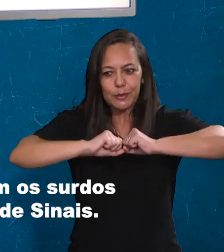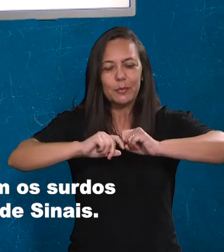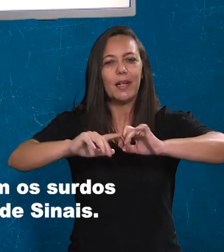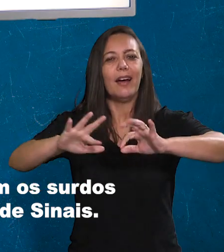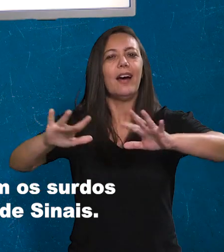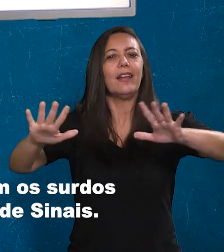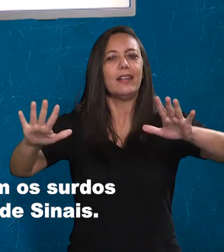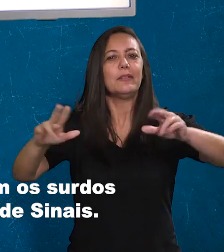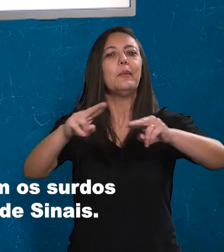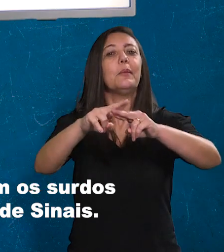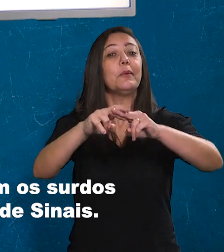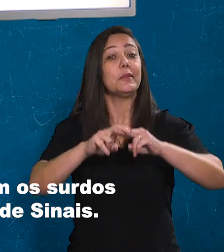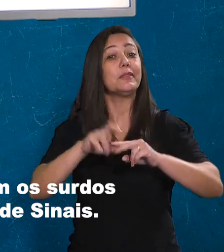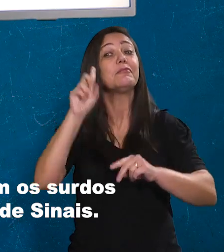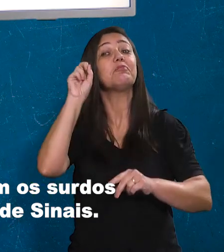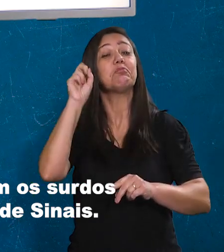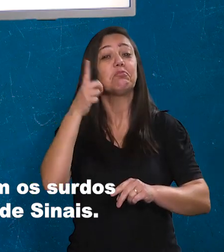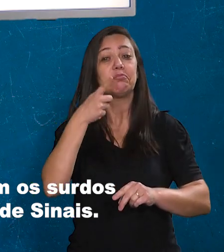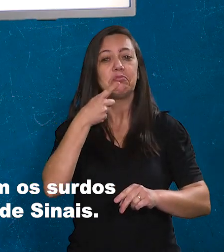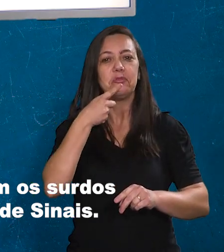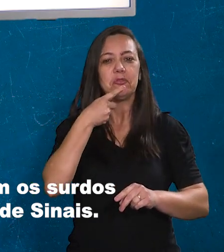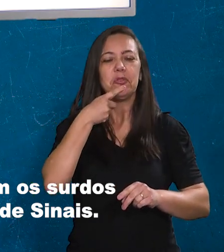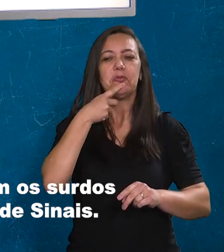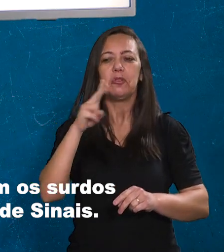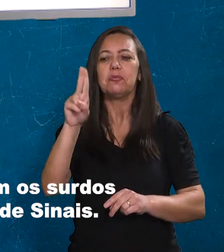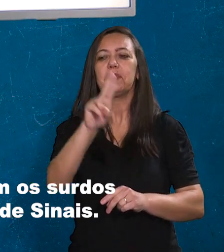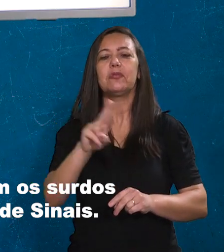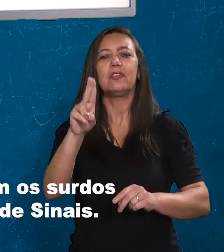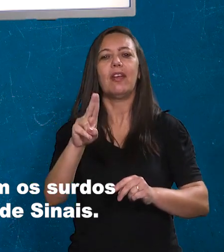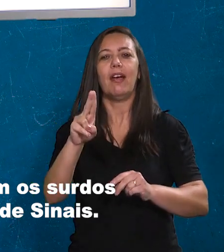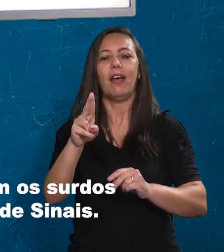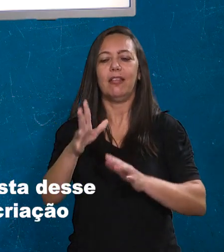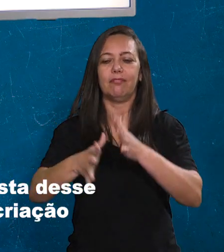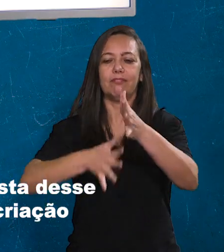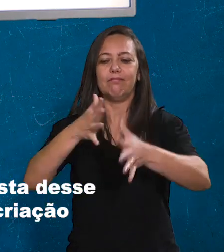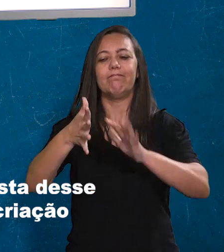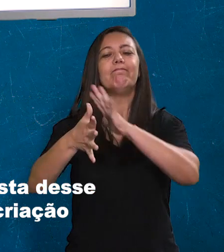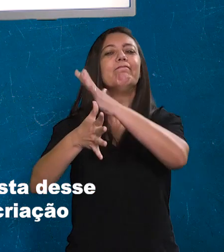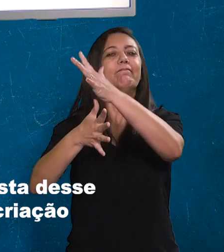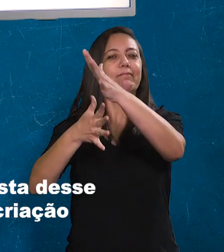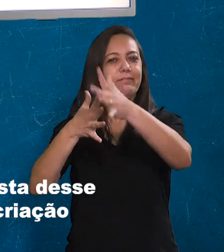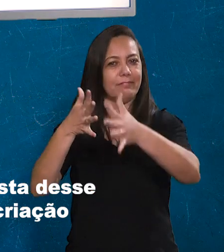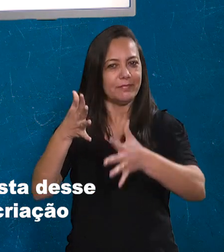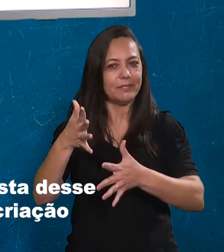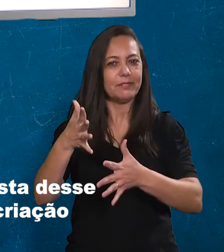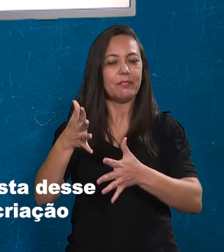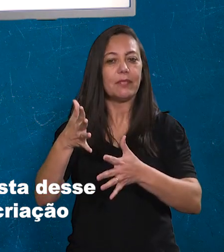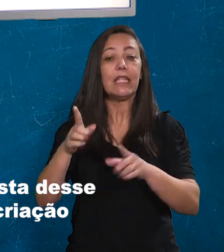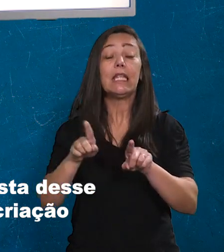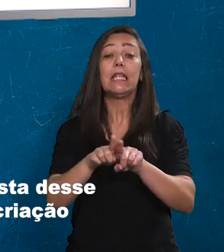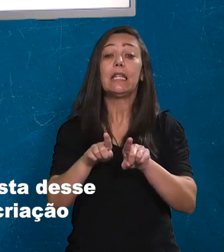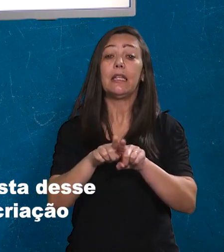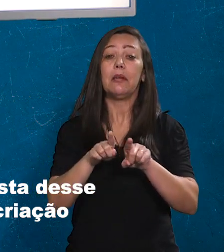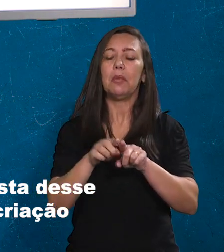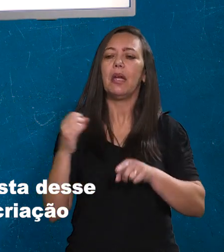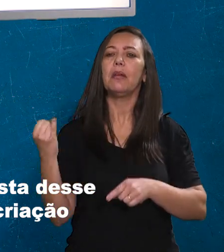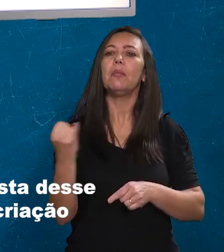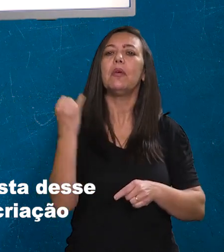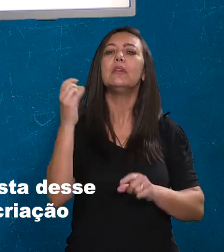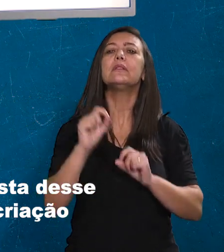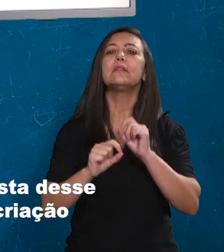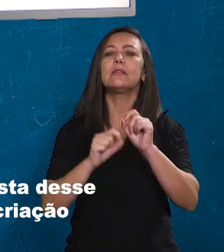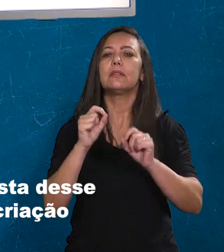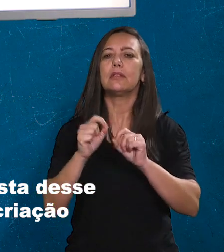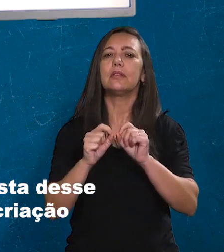assim os surdos foram começando a utilizar a língua brasileira de sinais. E um grande fato, na